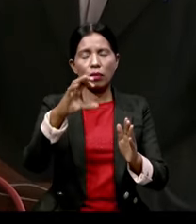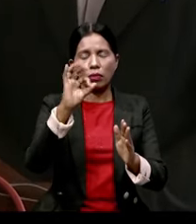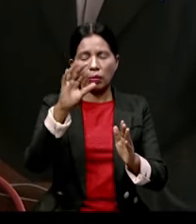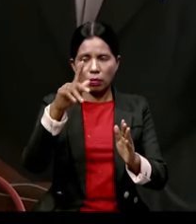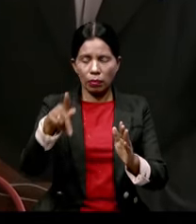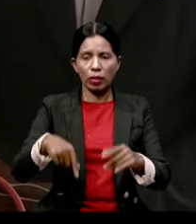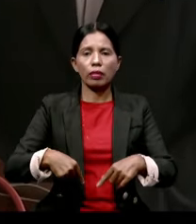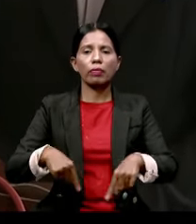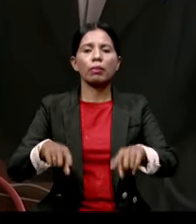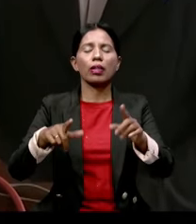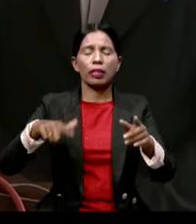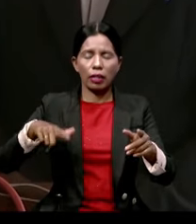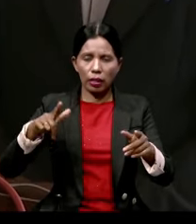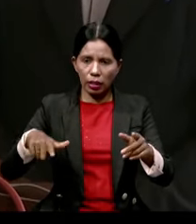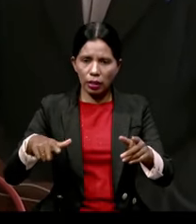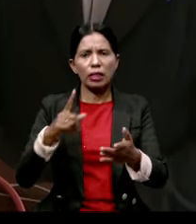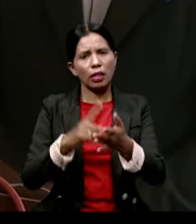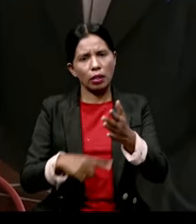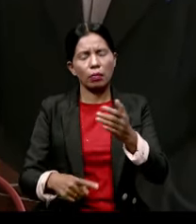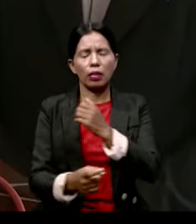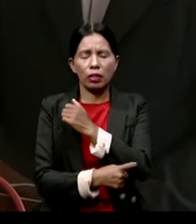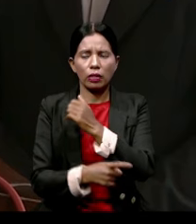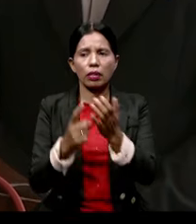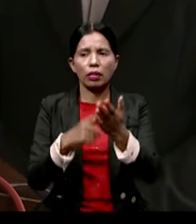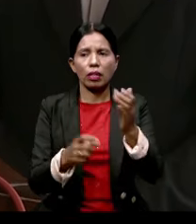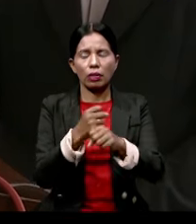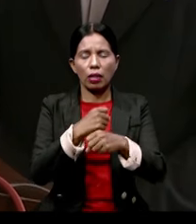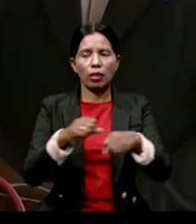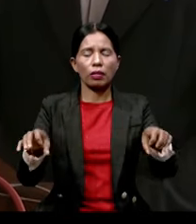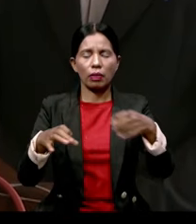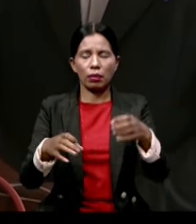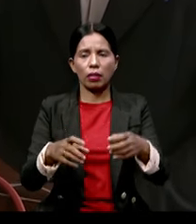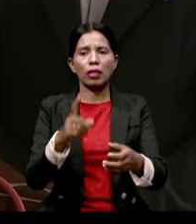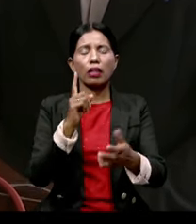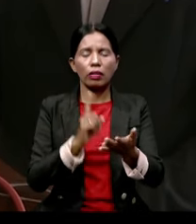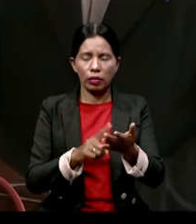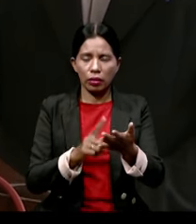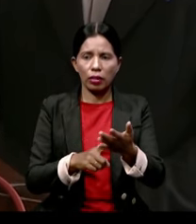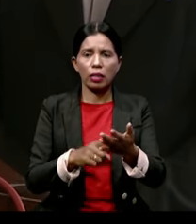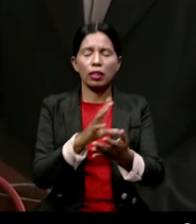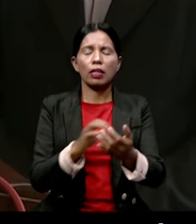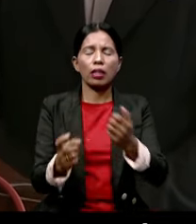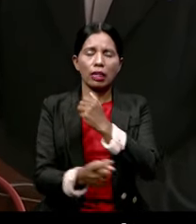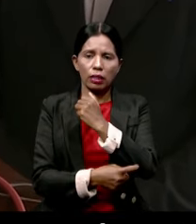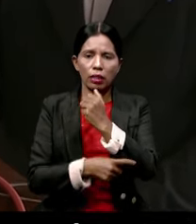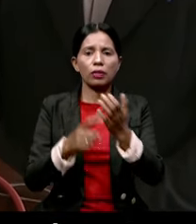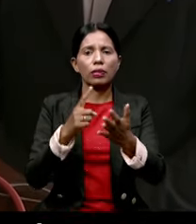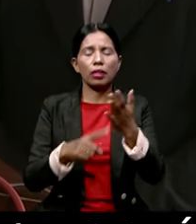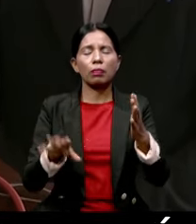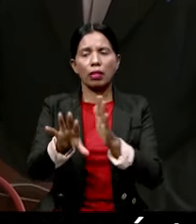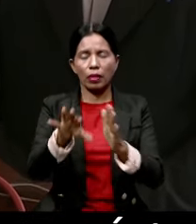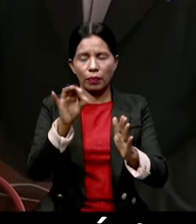tardi, konsekuensi saya dah menyehatan. Nil hal servis lolos, konsekuensi saya dah menyehatan. Nabe serne hobi deskripsi